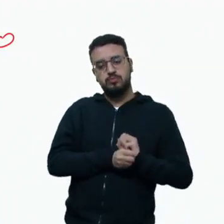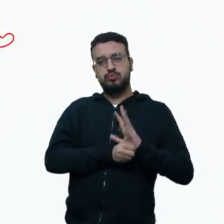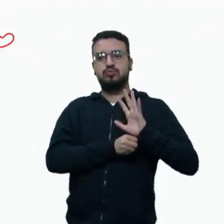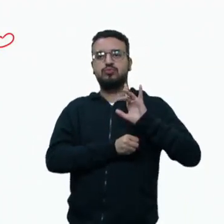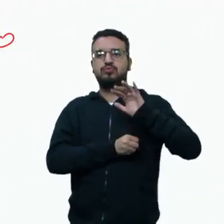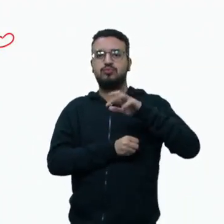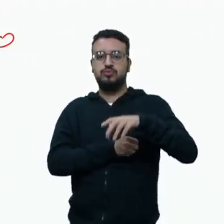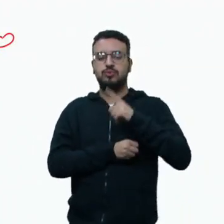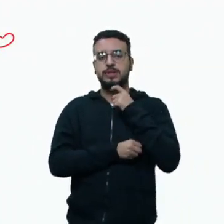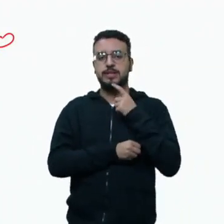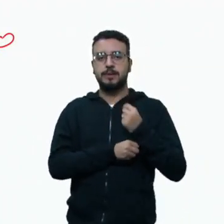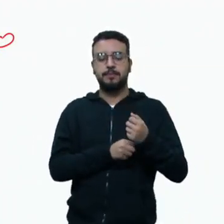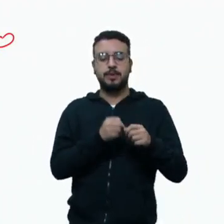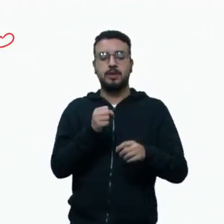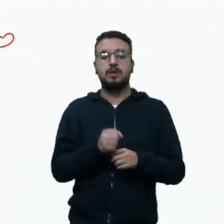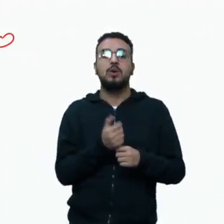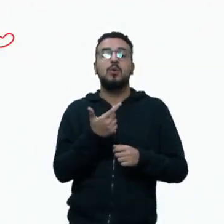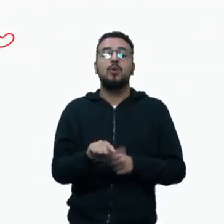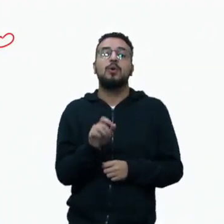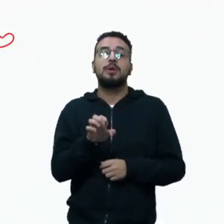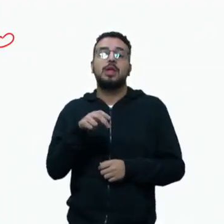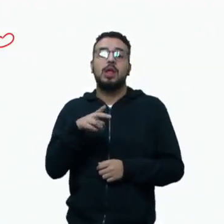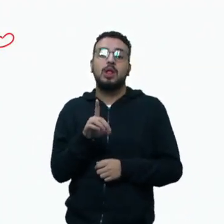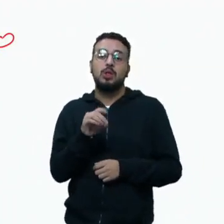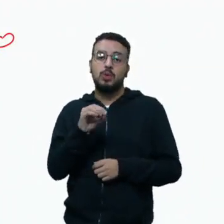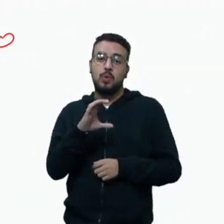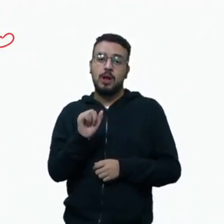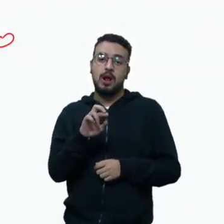eu tenho o endocárdio.